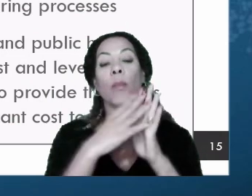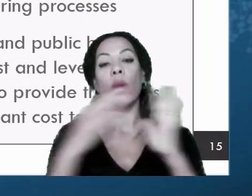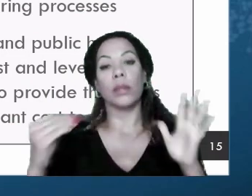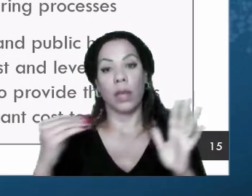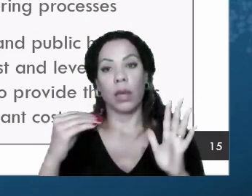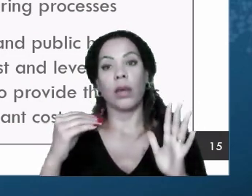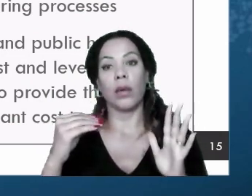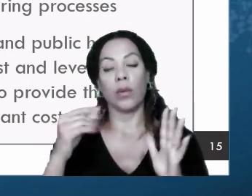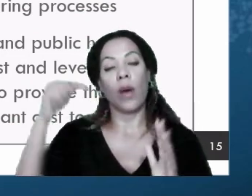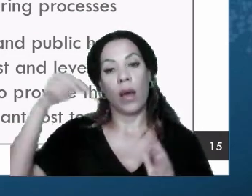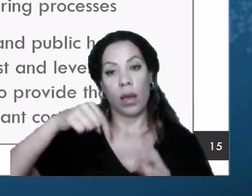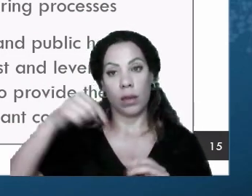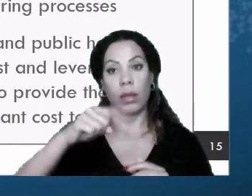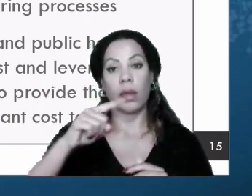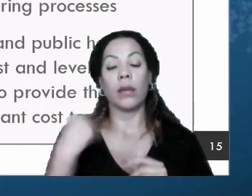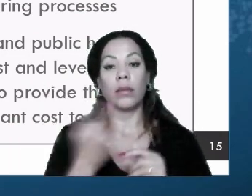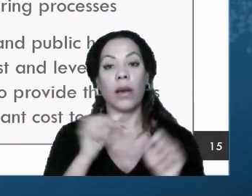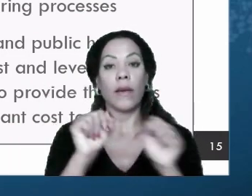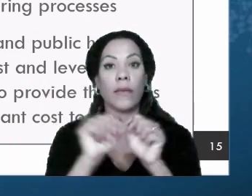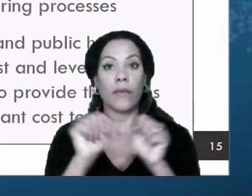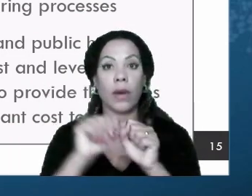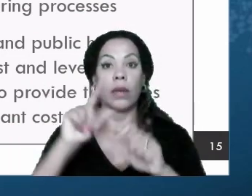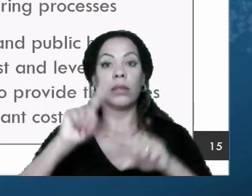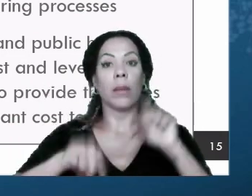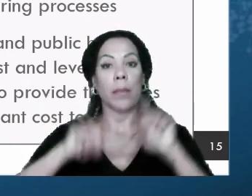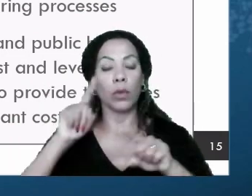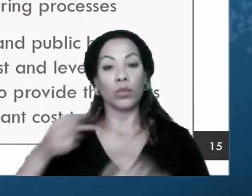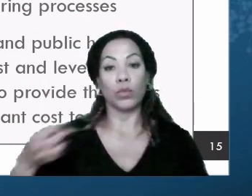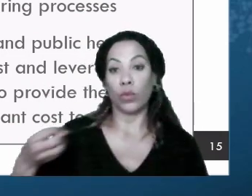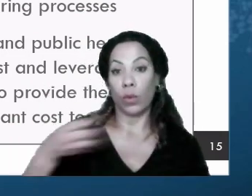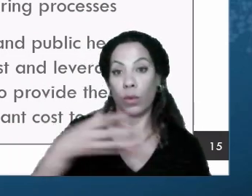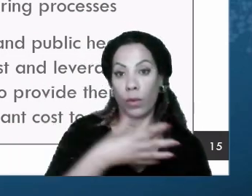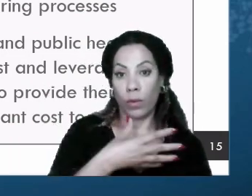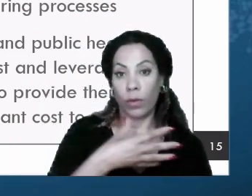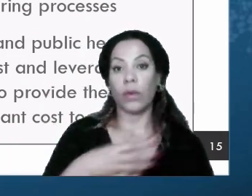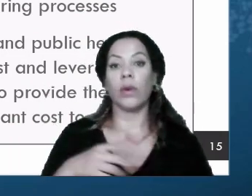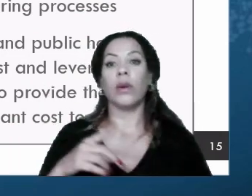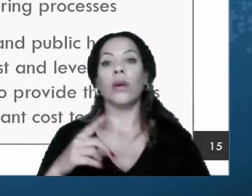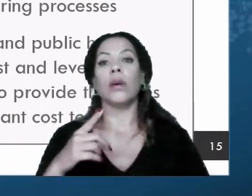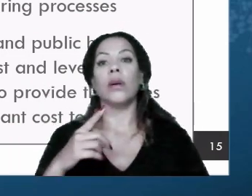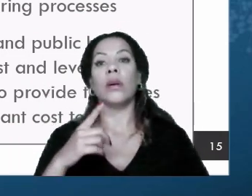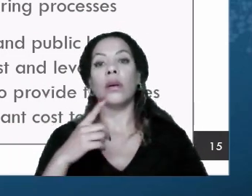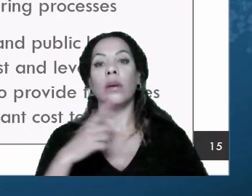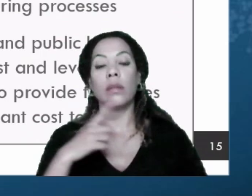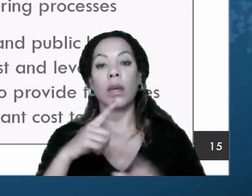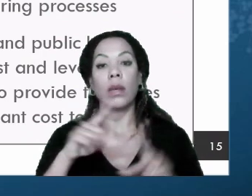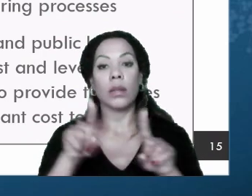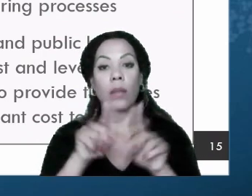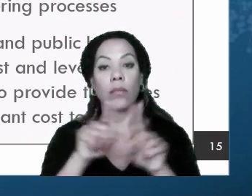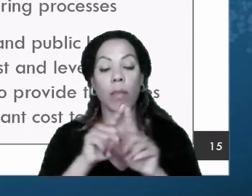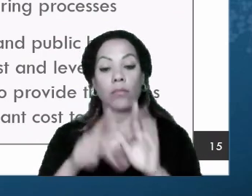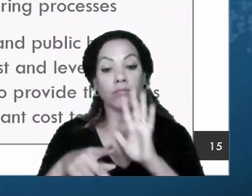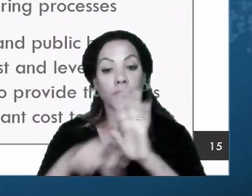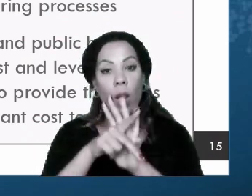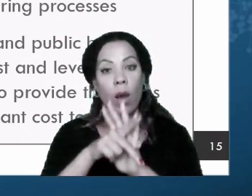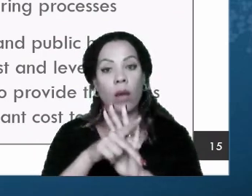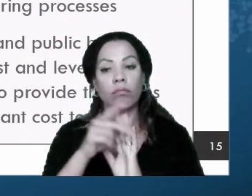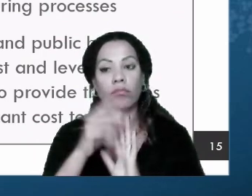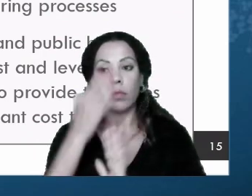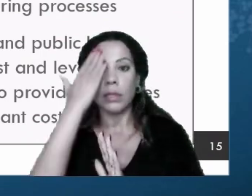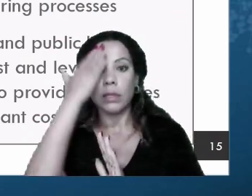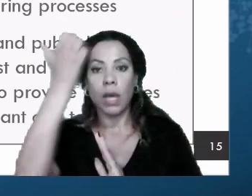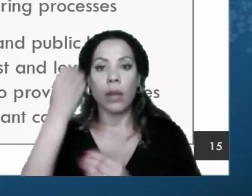Eles fazem produtos inovadores, tem IP e propriedade intelectual inovadora que